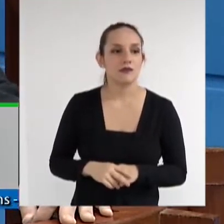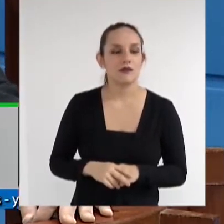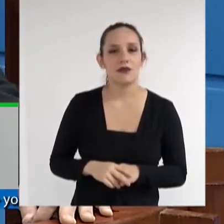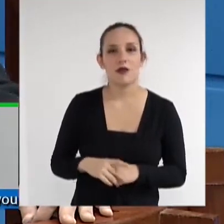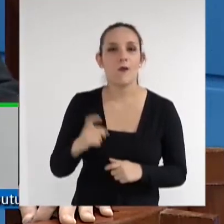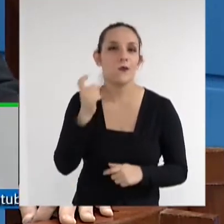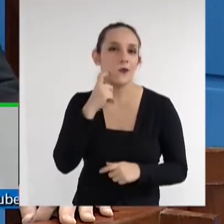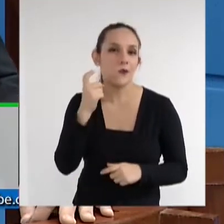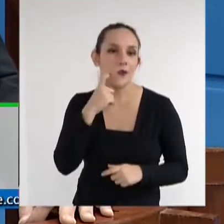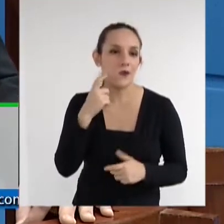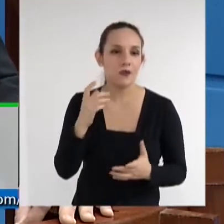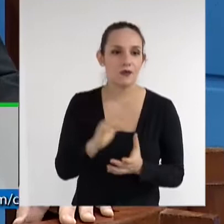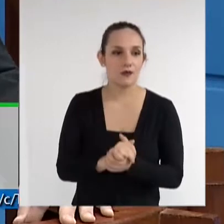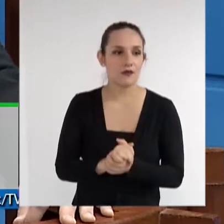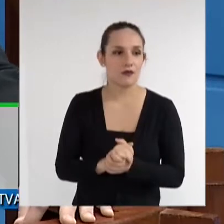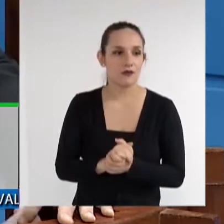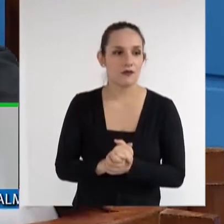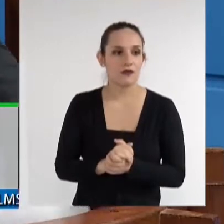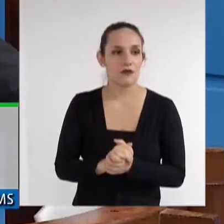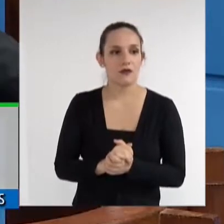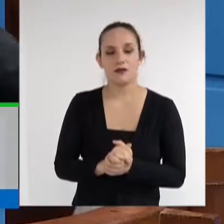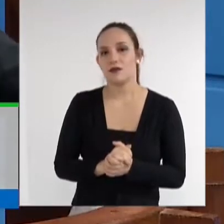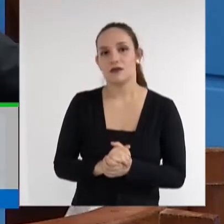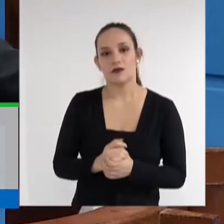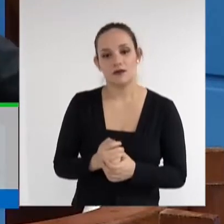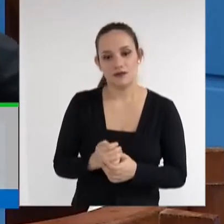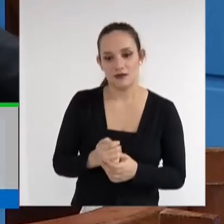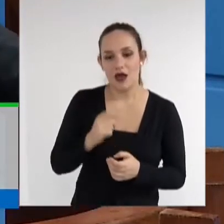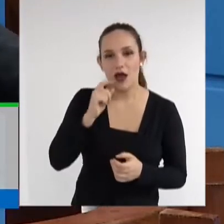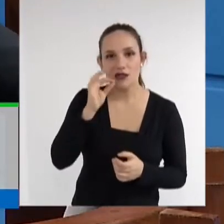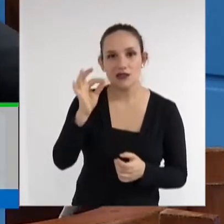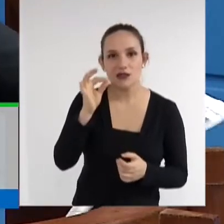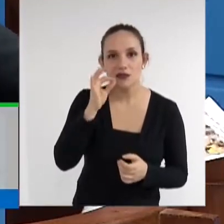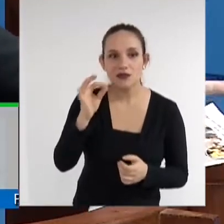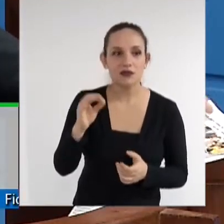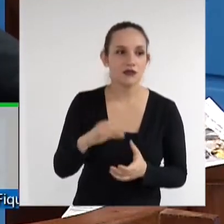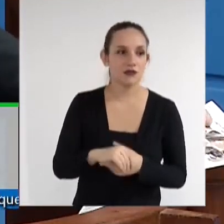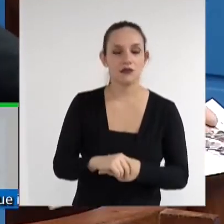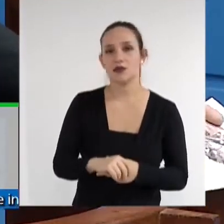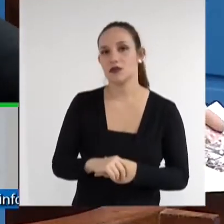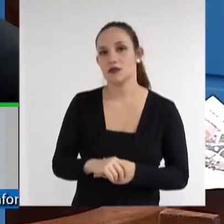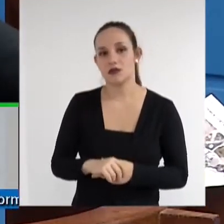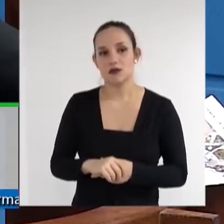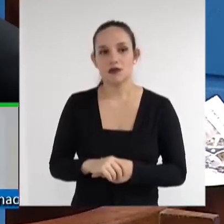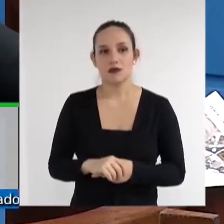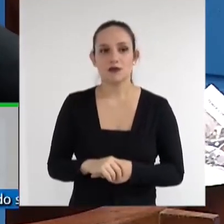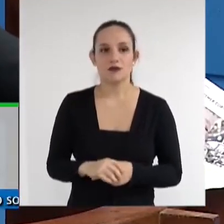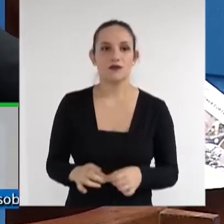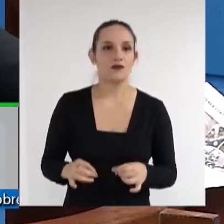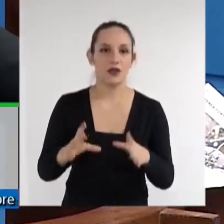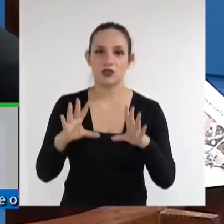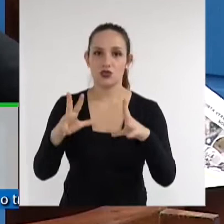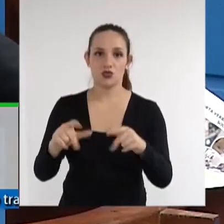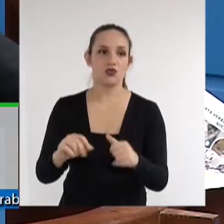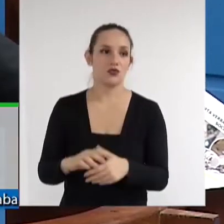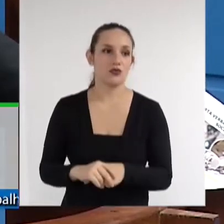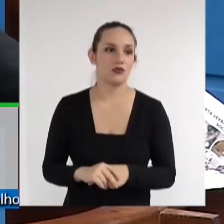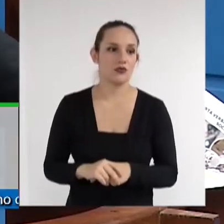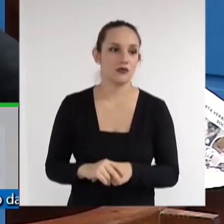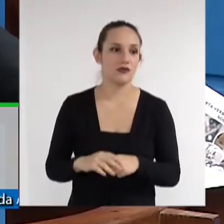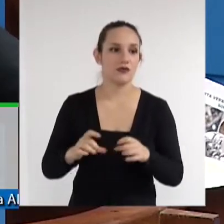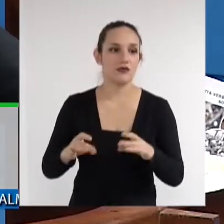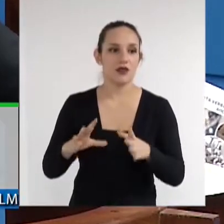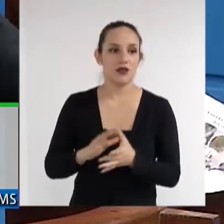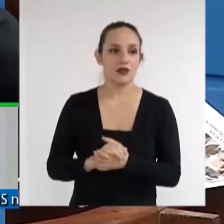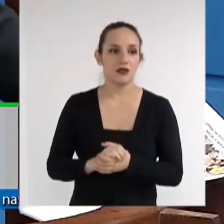house, bala, né, drops, vendendo, né, chicletes e limão,